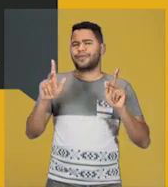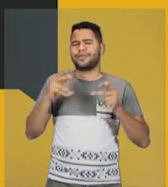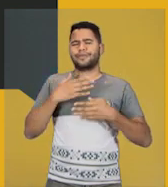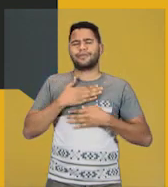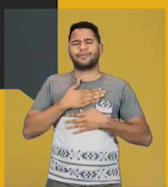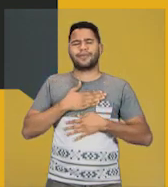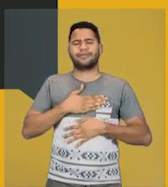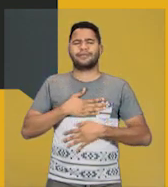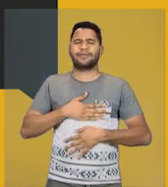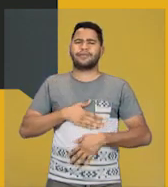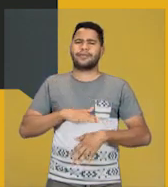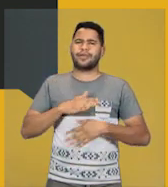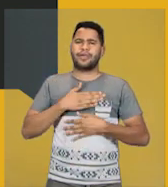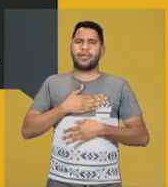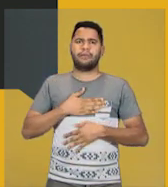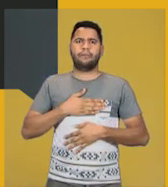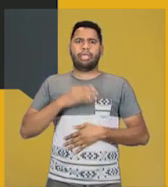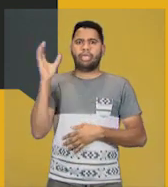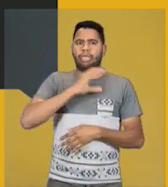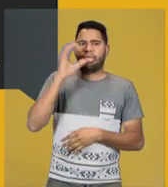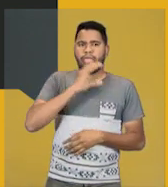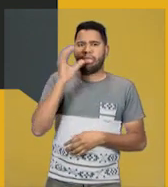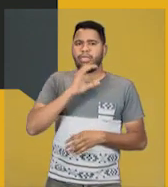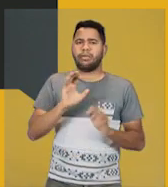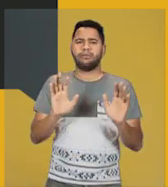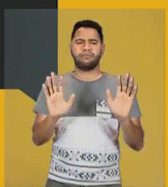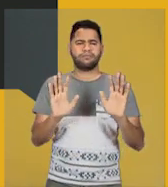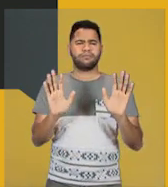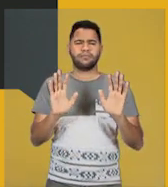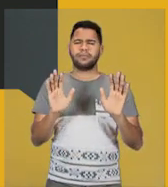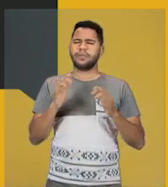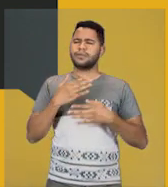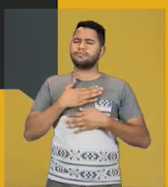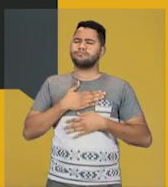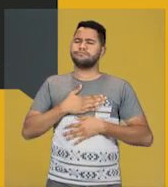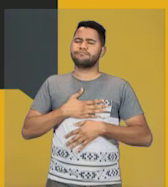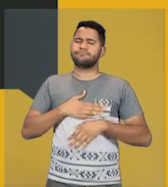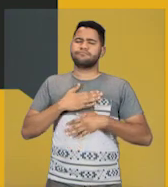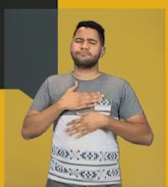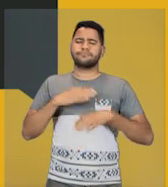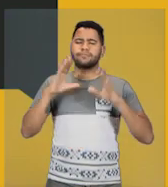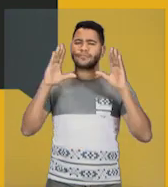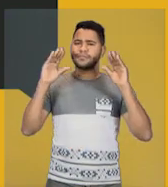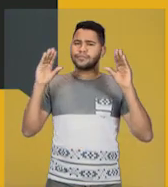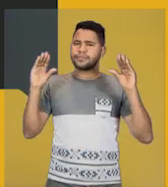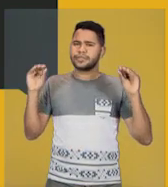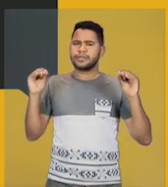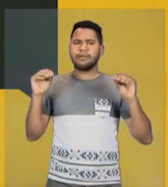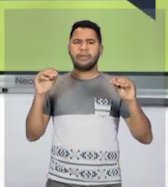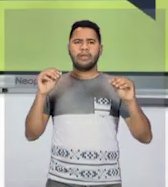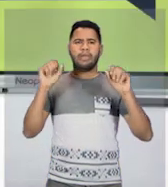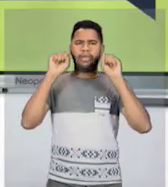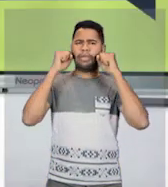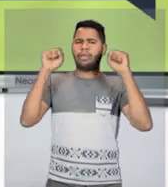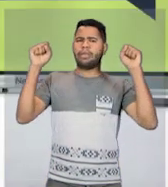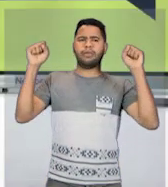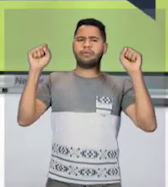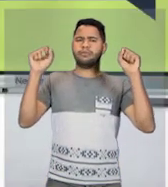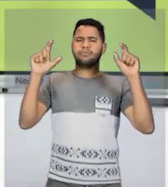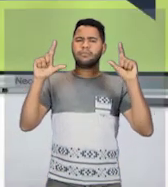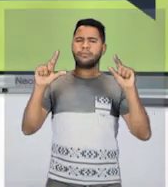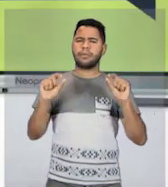do interior nas coisas não são tão corridas a vida é mais tranquila temos menos estresse né